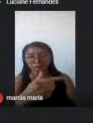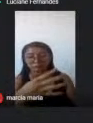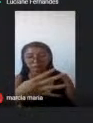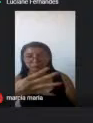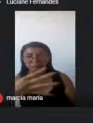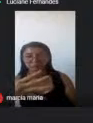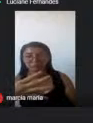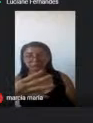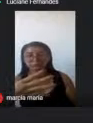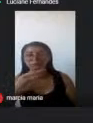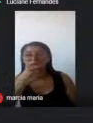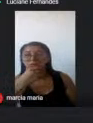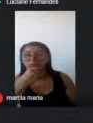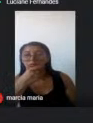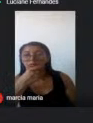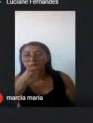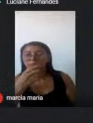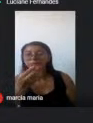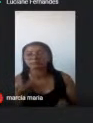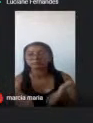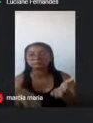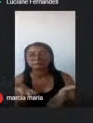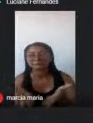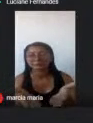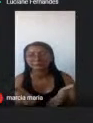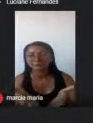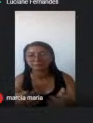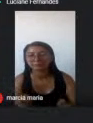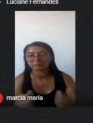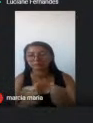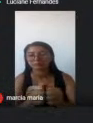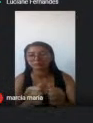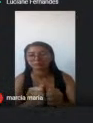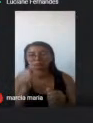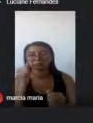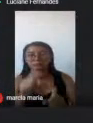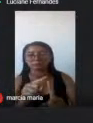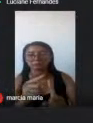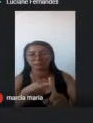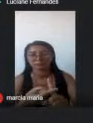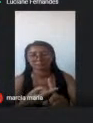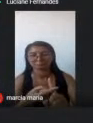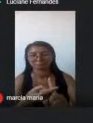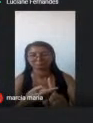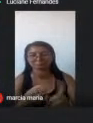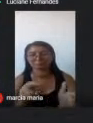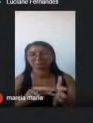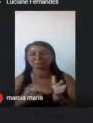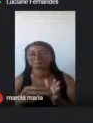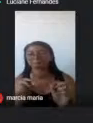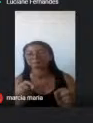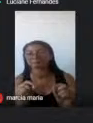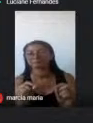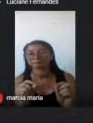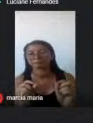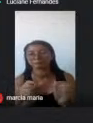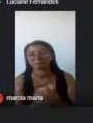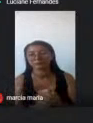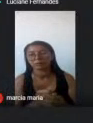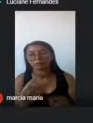foram tratados concomitantemente com a gestante. Ou seja, pouquíssimos parceiros foram